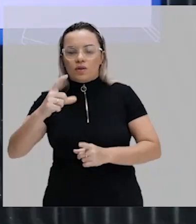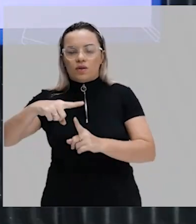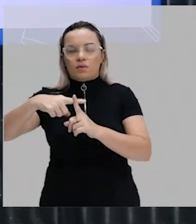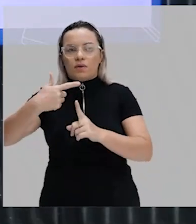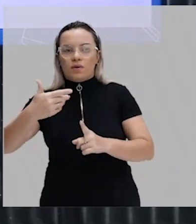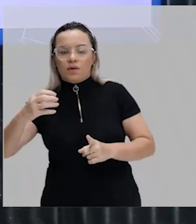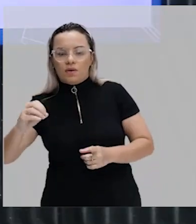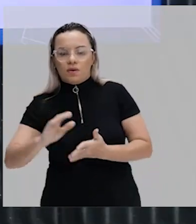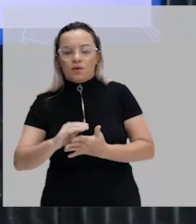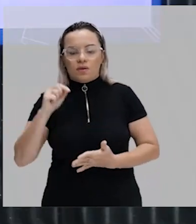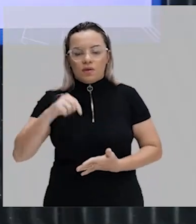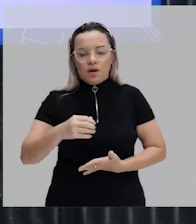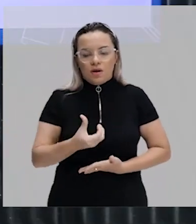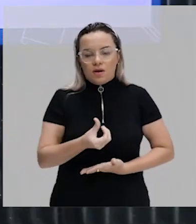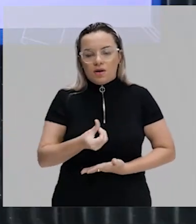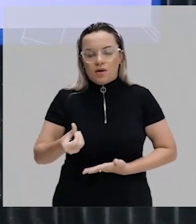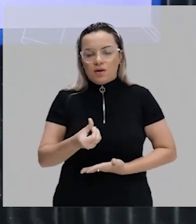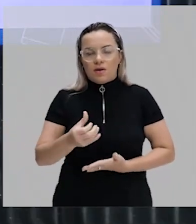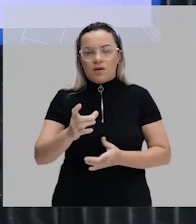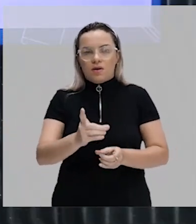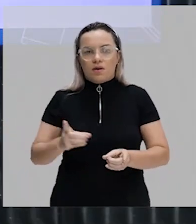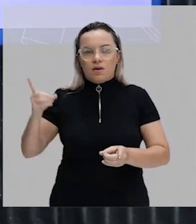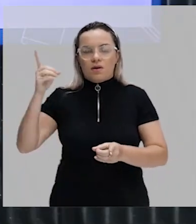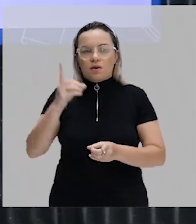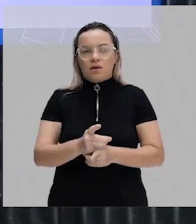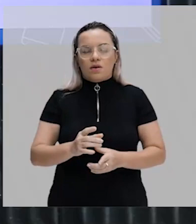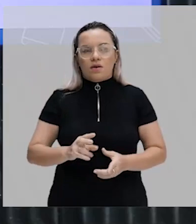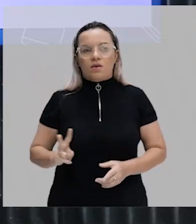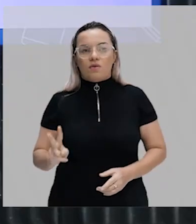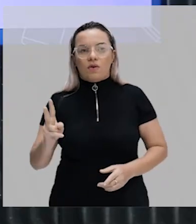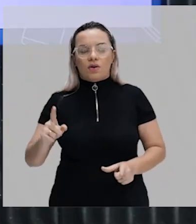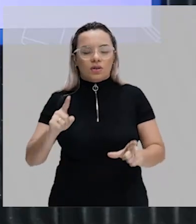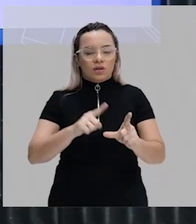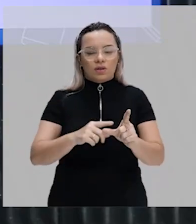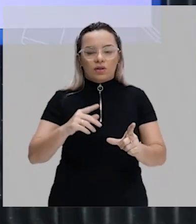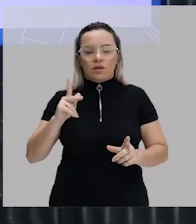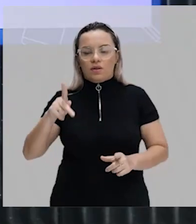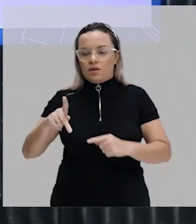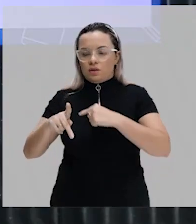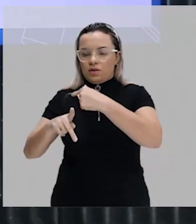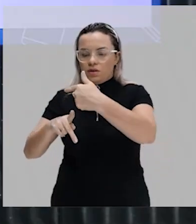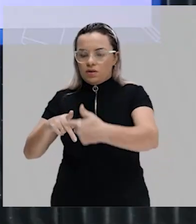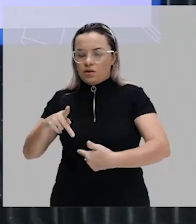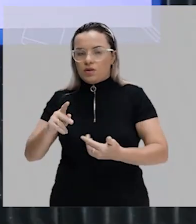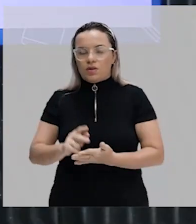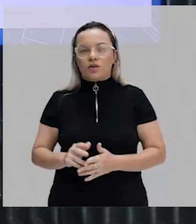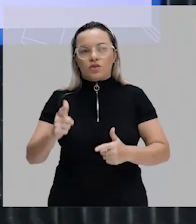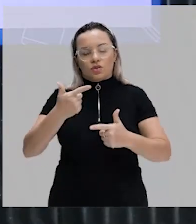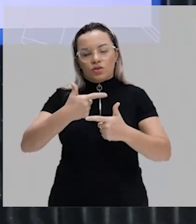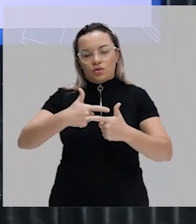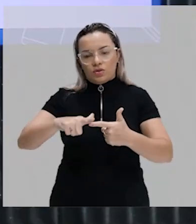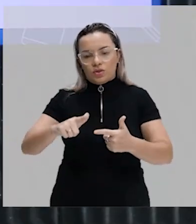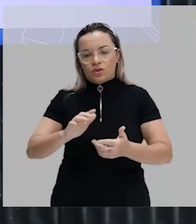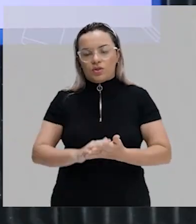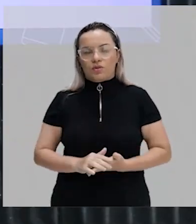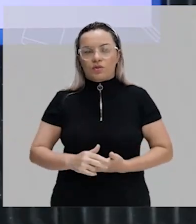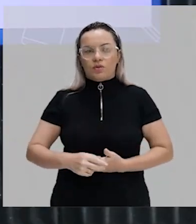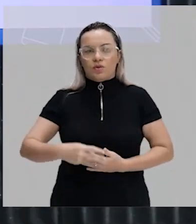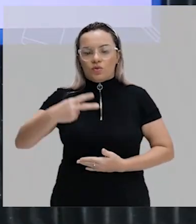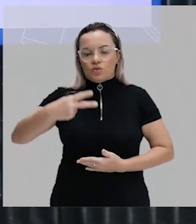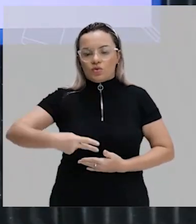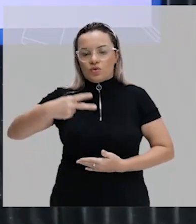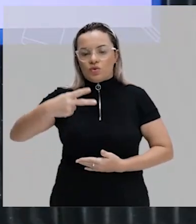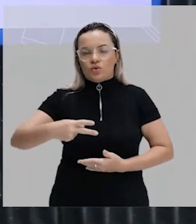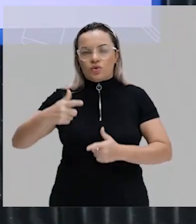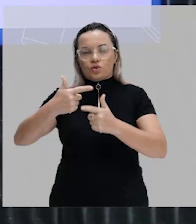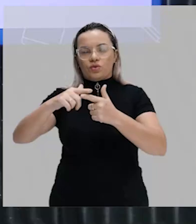dá 66. Para eu descobrir o valor de P, dividimos ambos os membros pelo valor 6. Então, né,